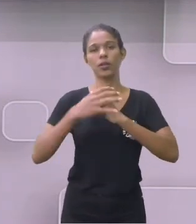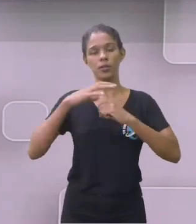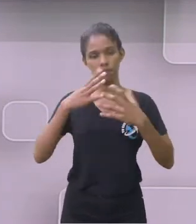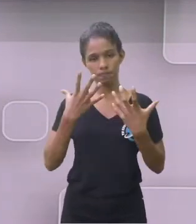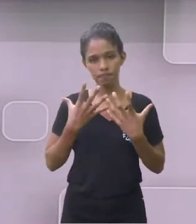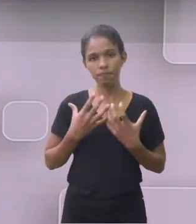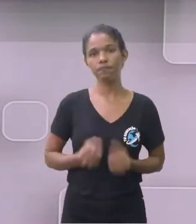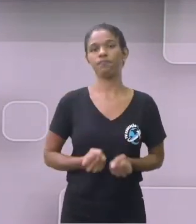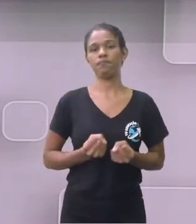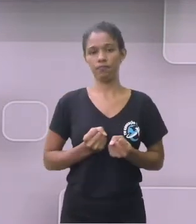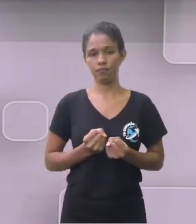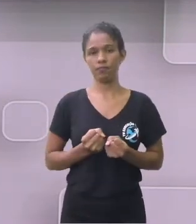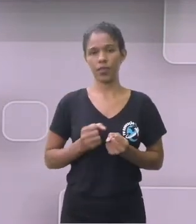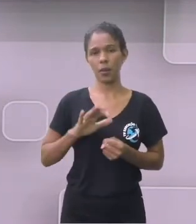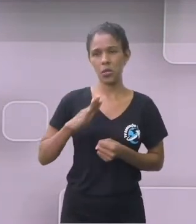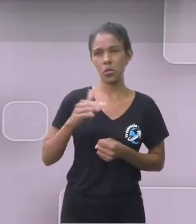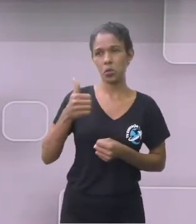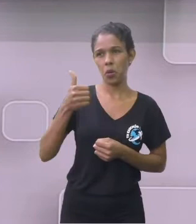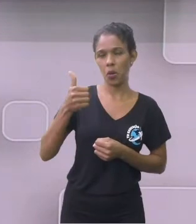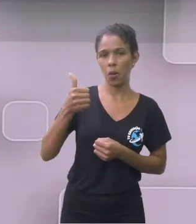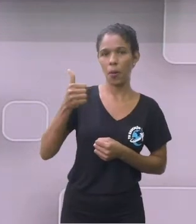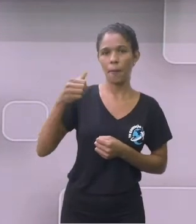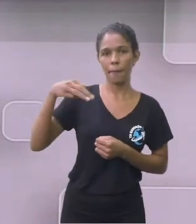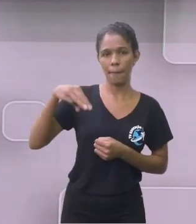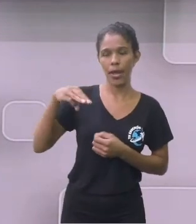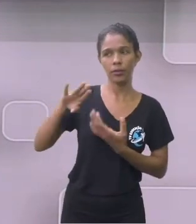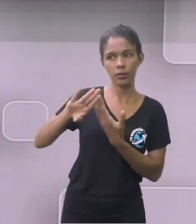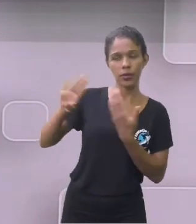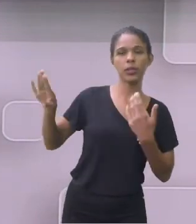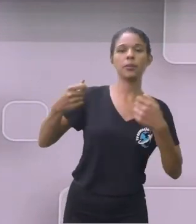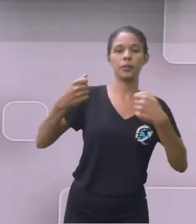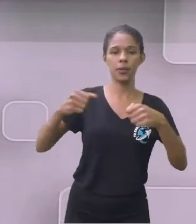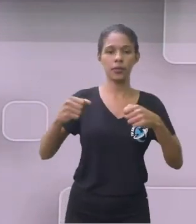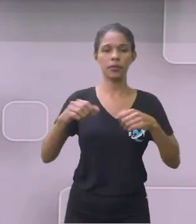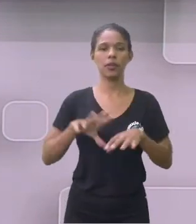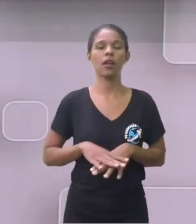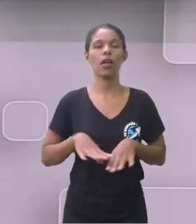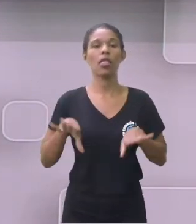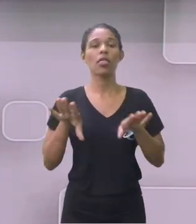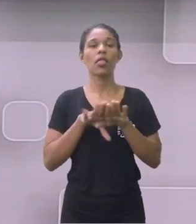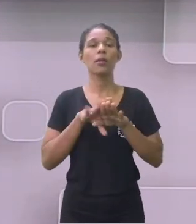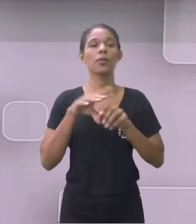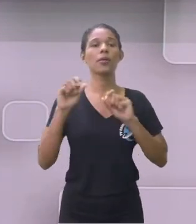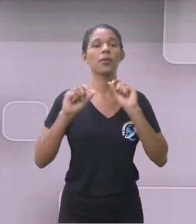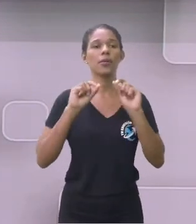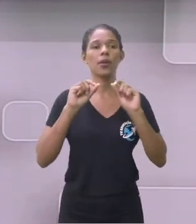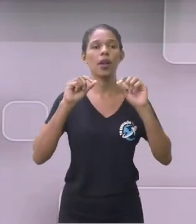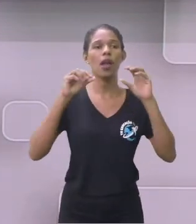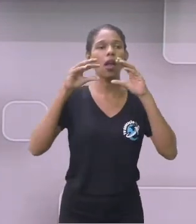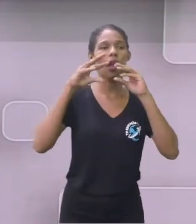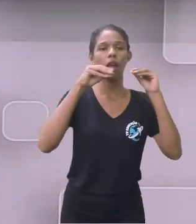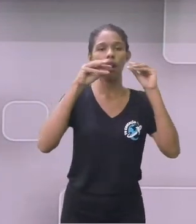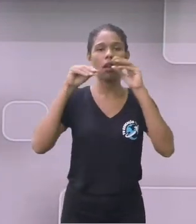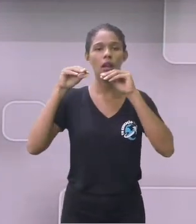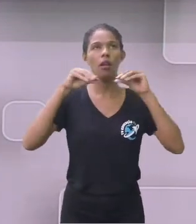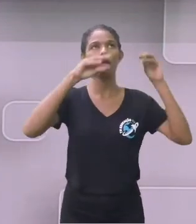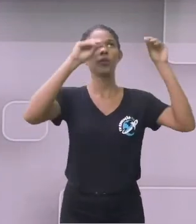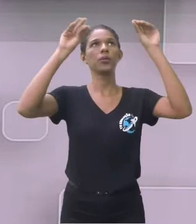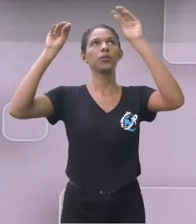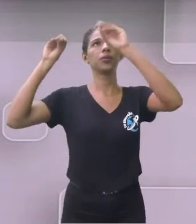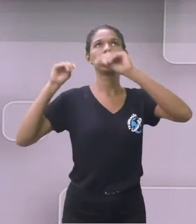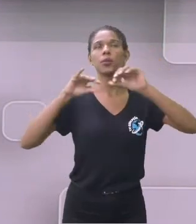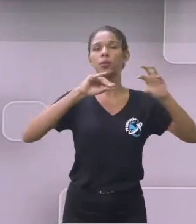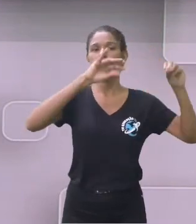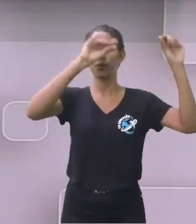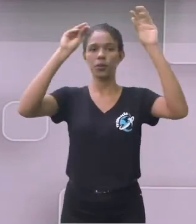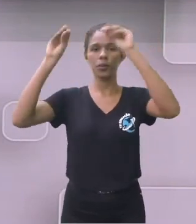de distância da outra. A transmissão por aerosol é a transmissão viral por meio de gotículas